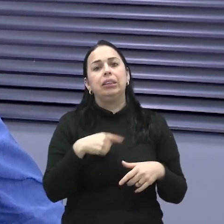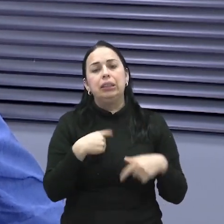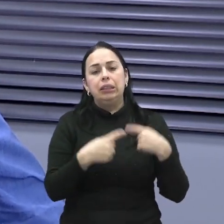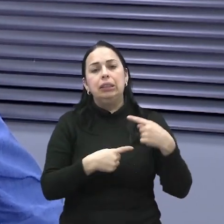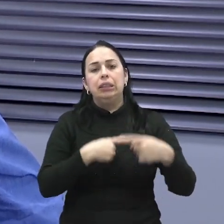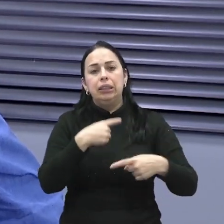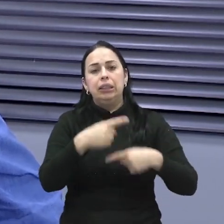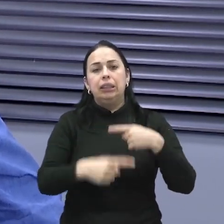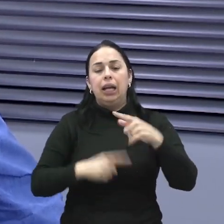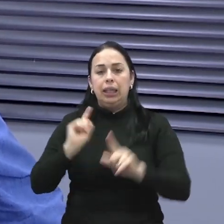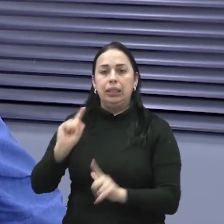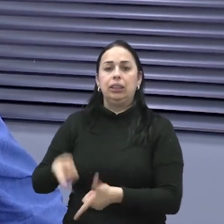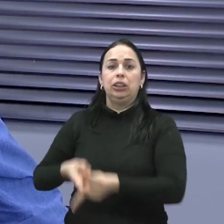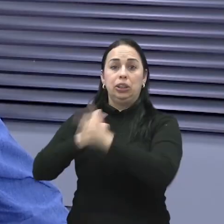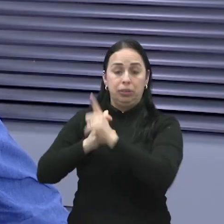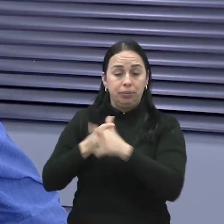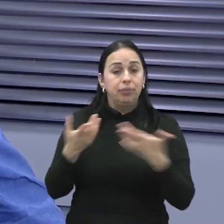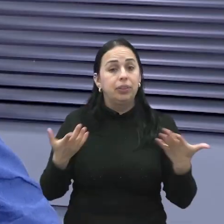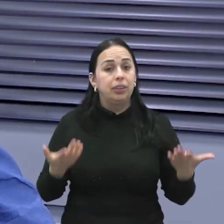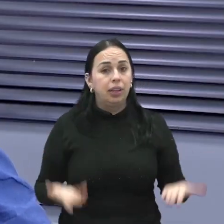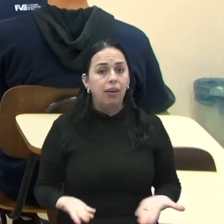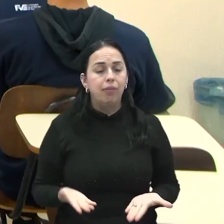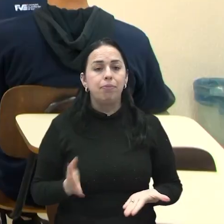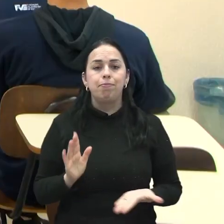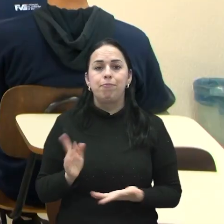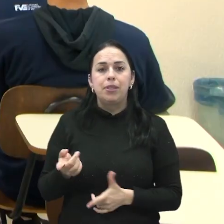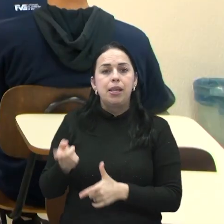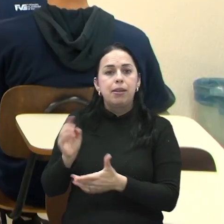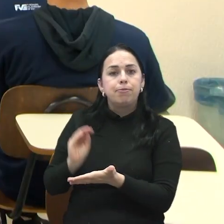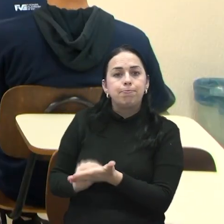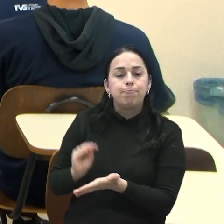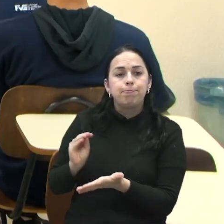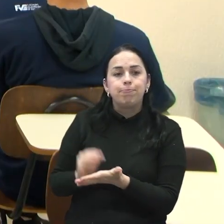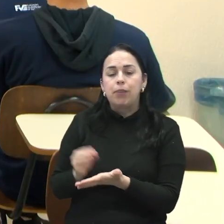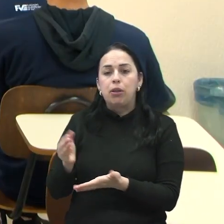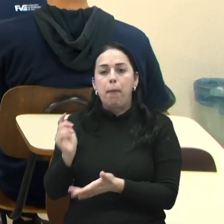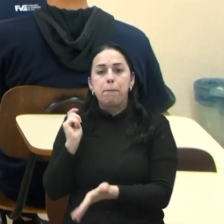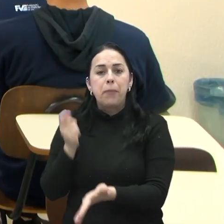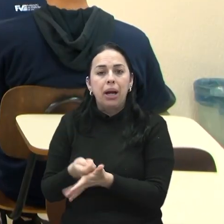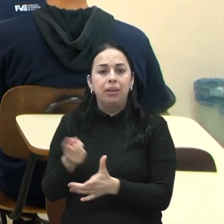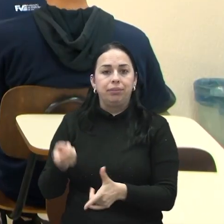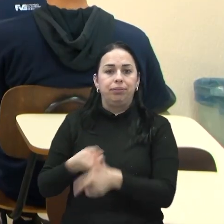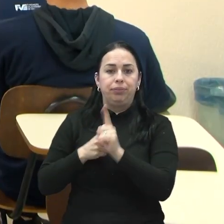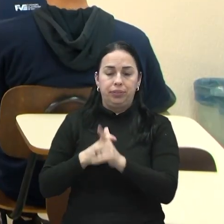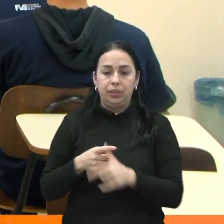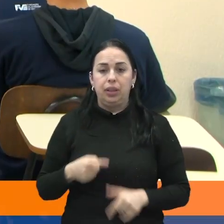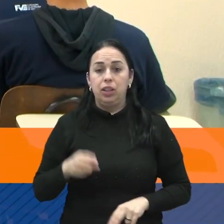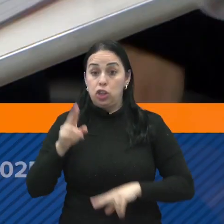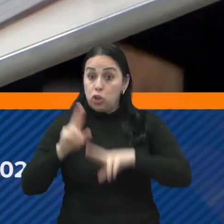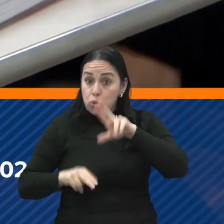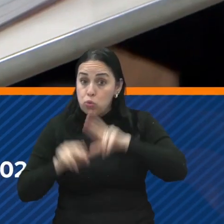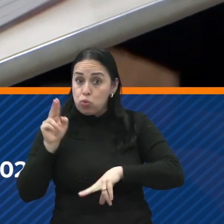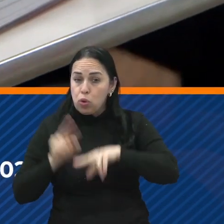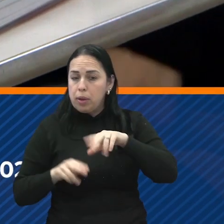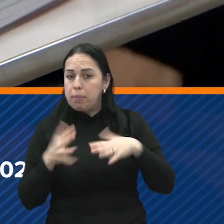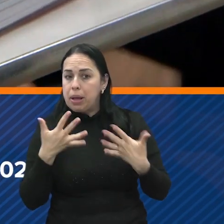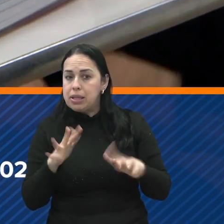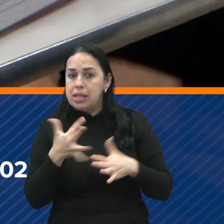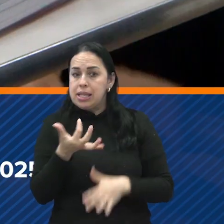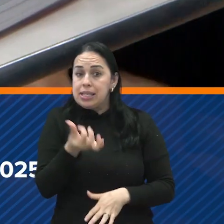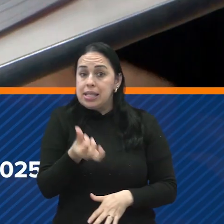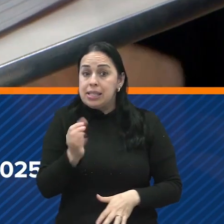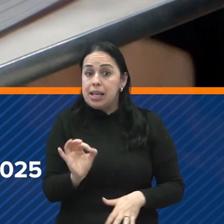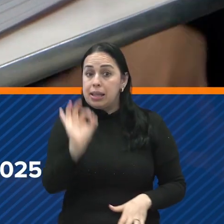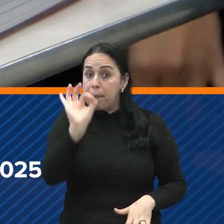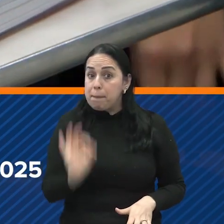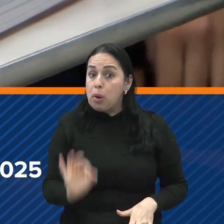que ele tenha aí essa inadimplência, Com a falta do pagamento, vem a inadimplência. Em junho,